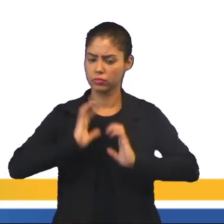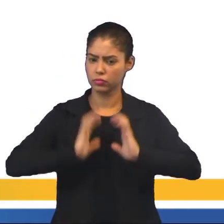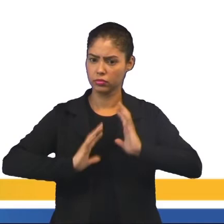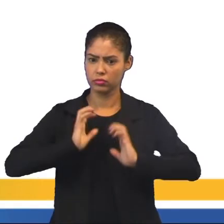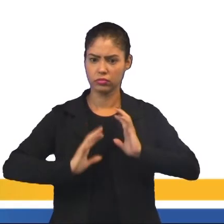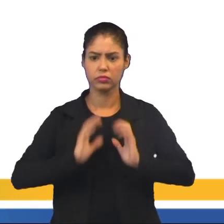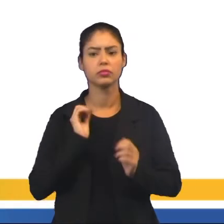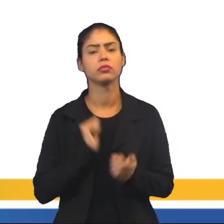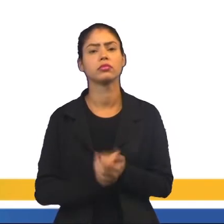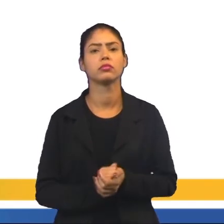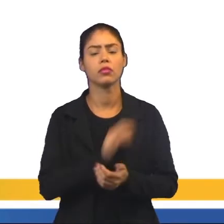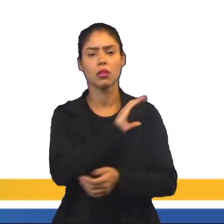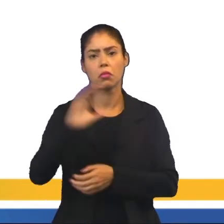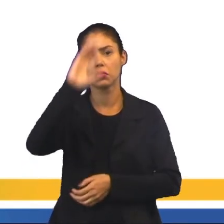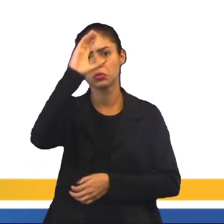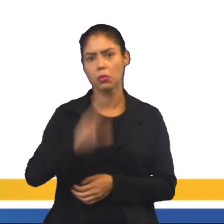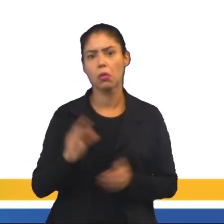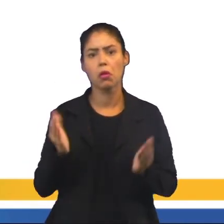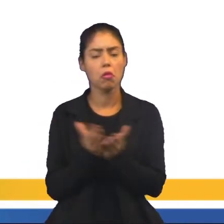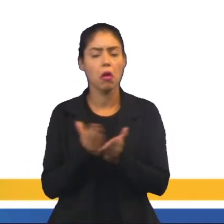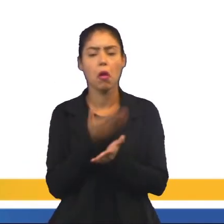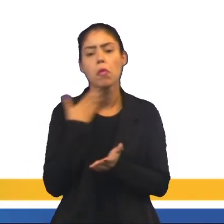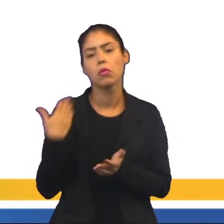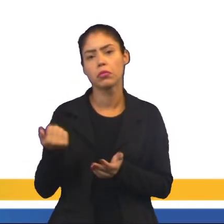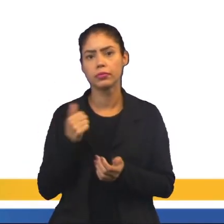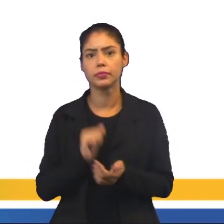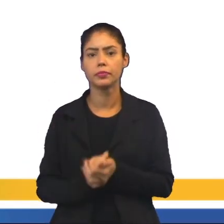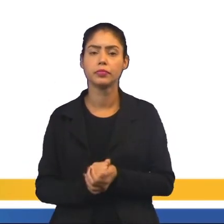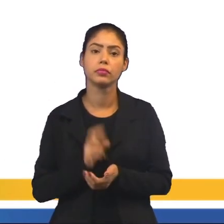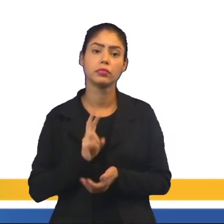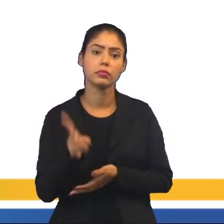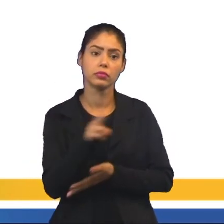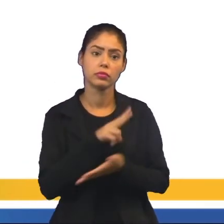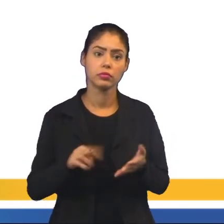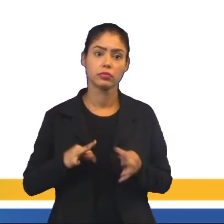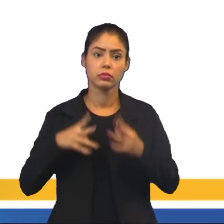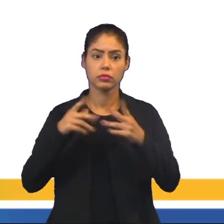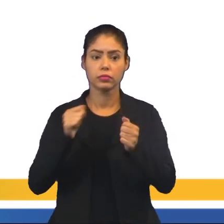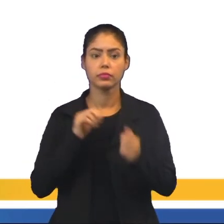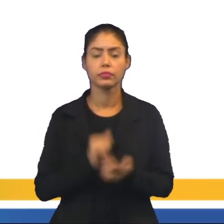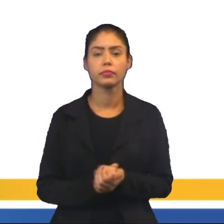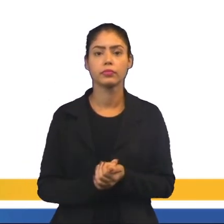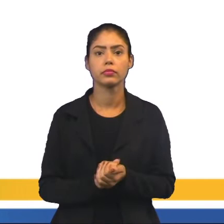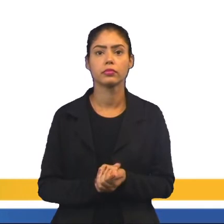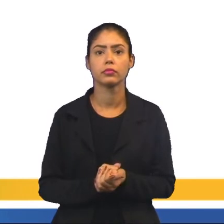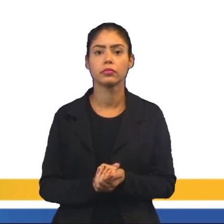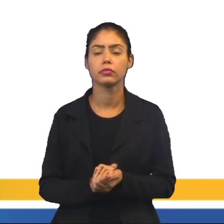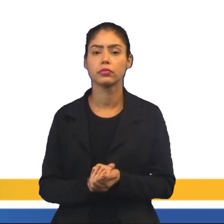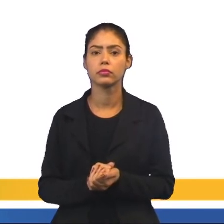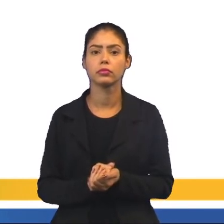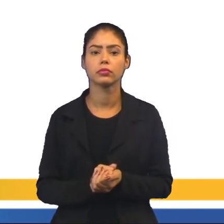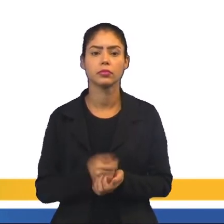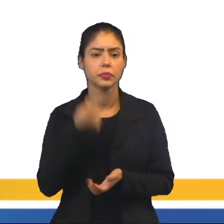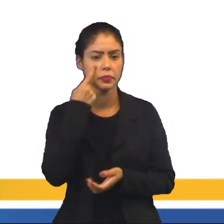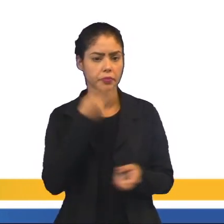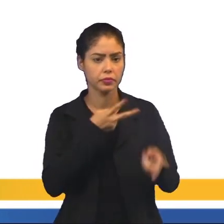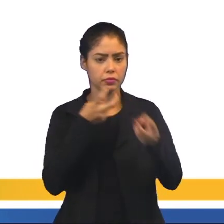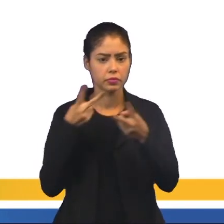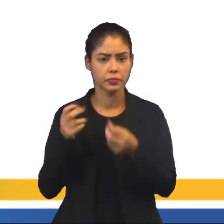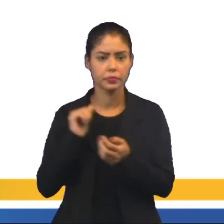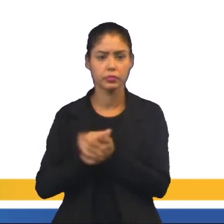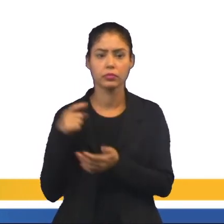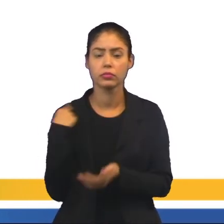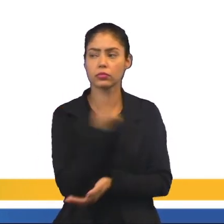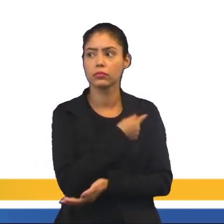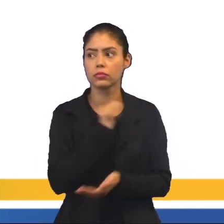conflito, católicos, evangélicos, as coisas deram uma melhorada. Não vai dar para a gente ler tudo, a gente vai para dar uma observada no